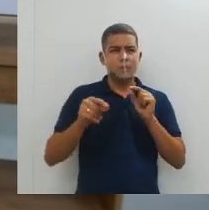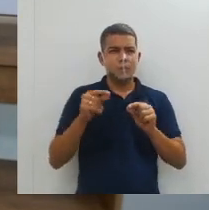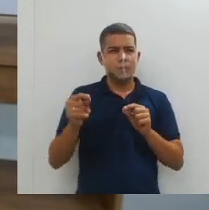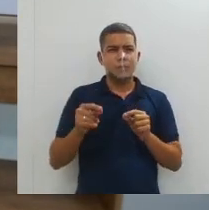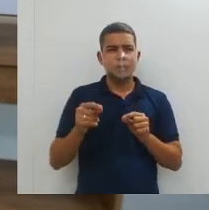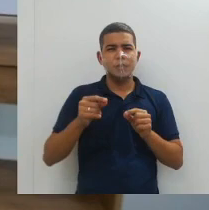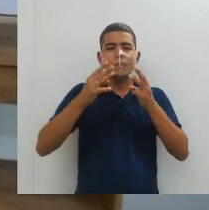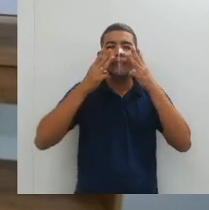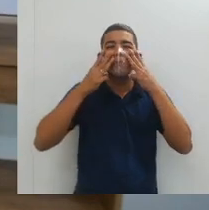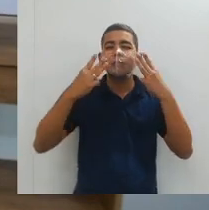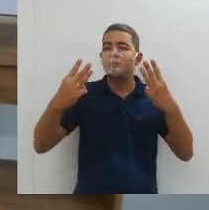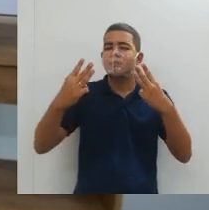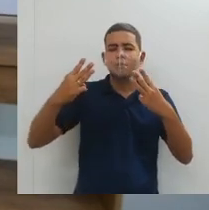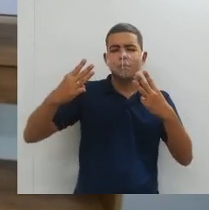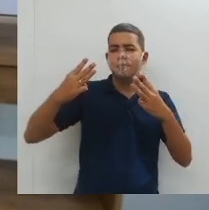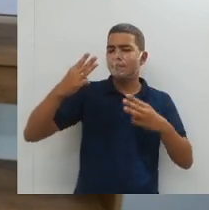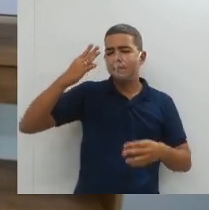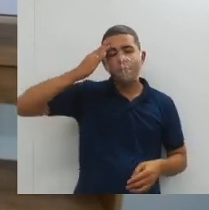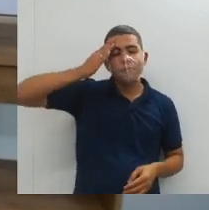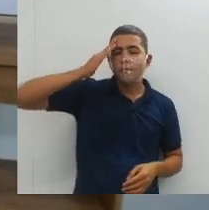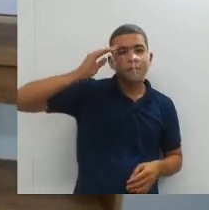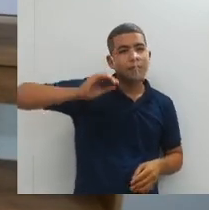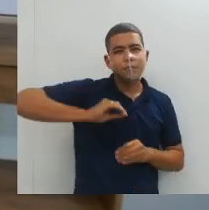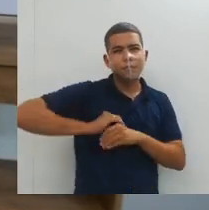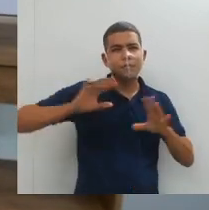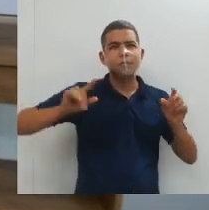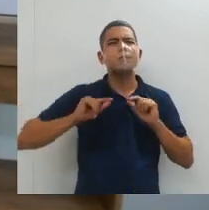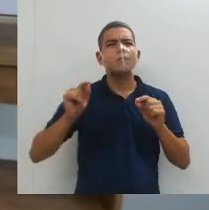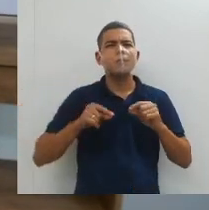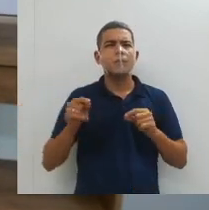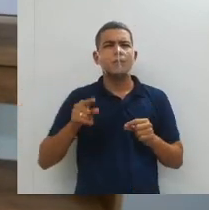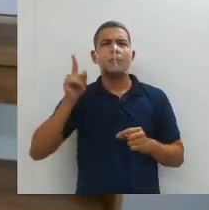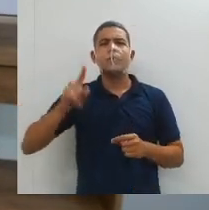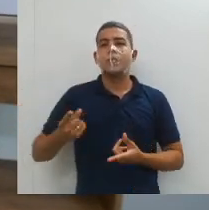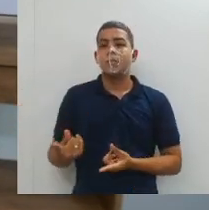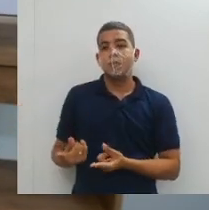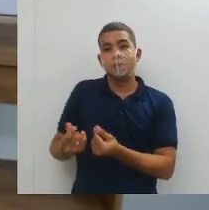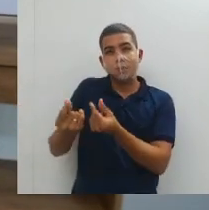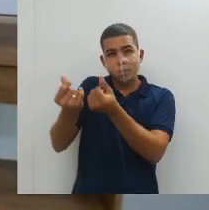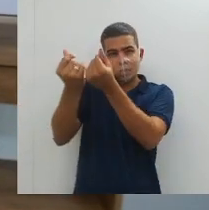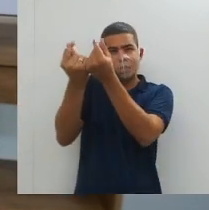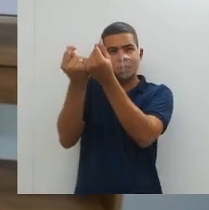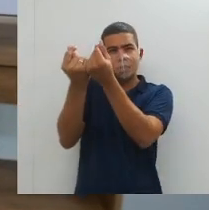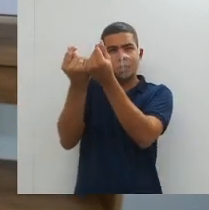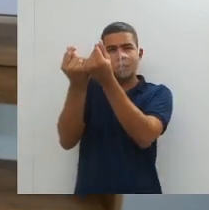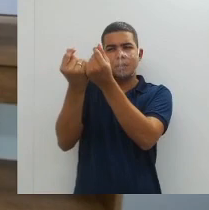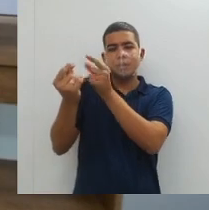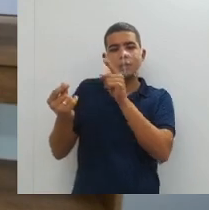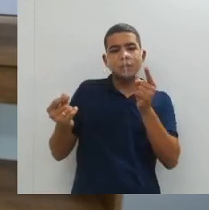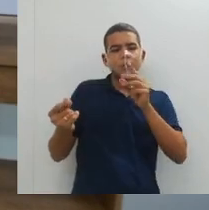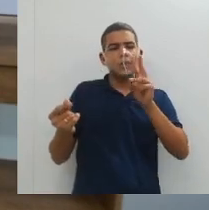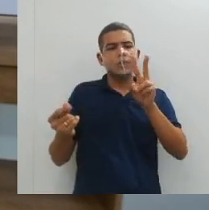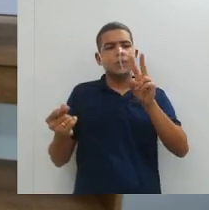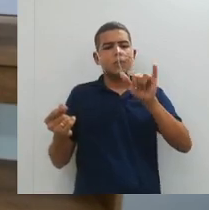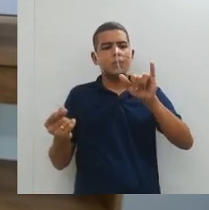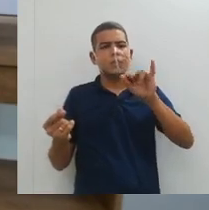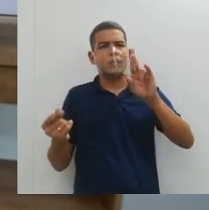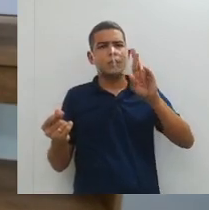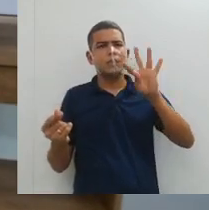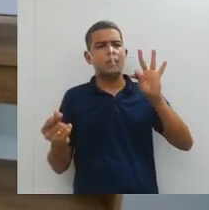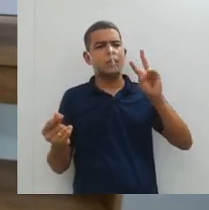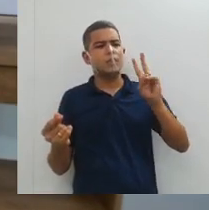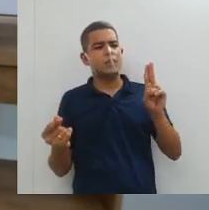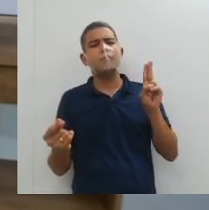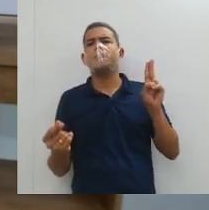para a gente entender Maquiavel, é a relação entre fortuna e virtude, tá certo? Então,